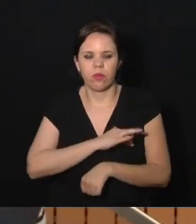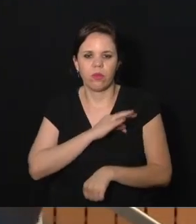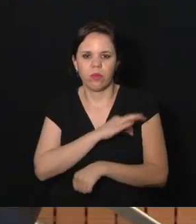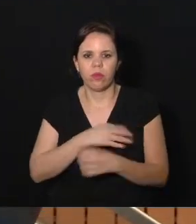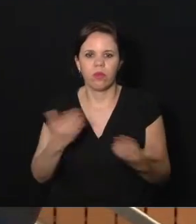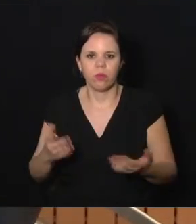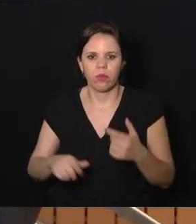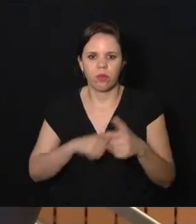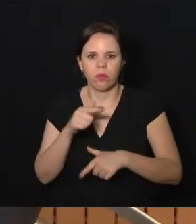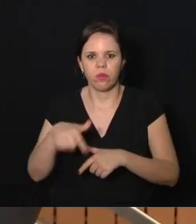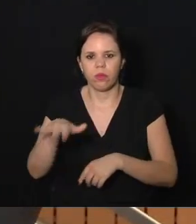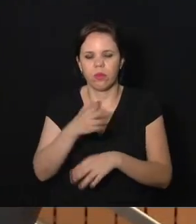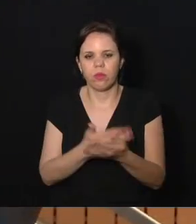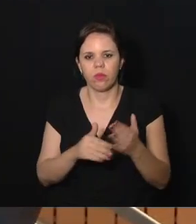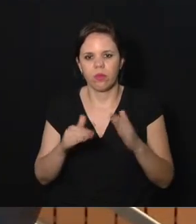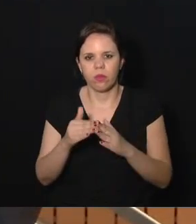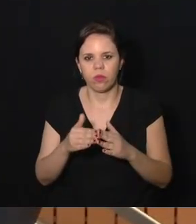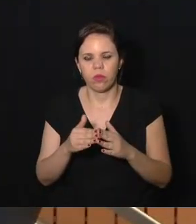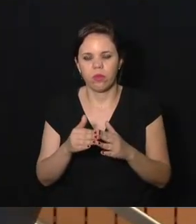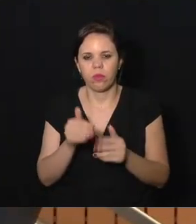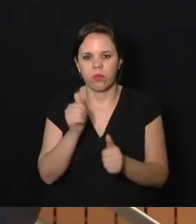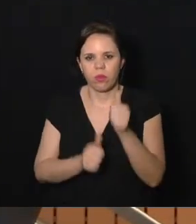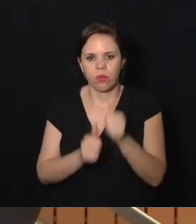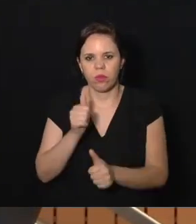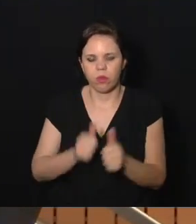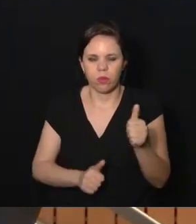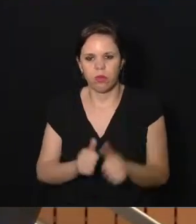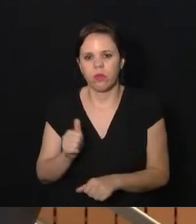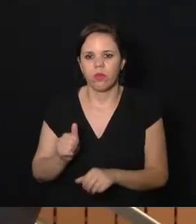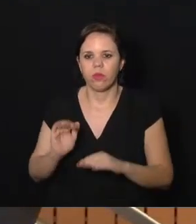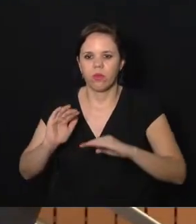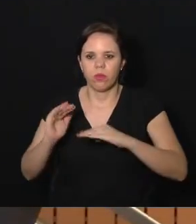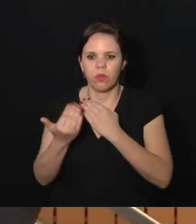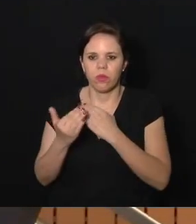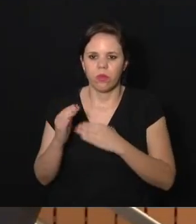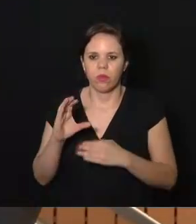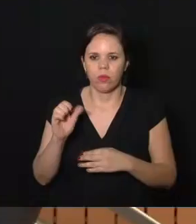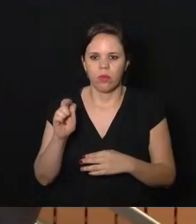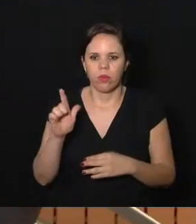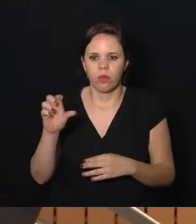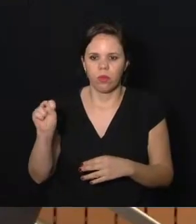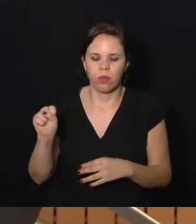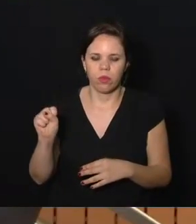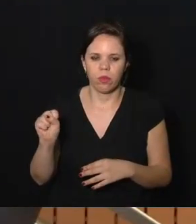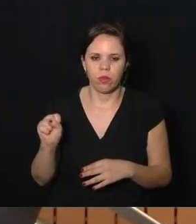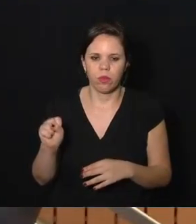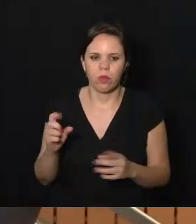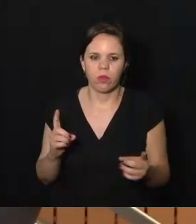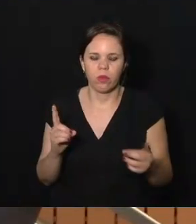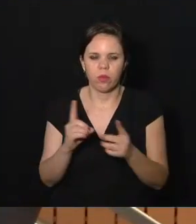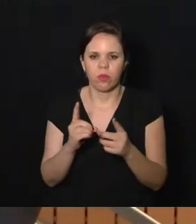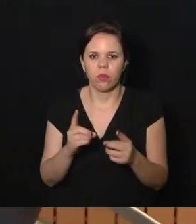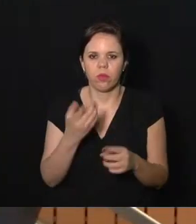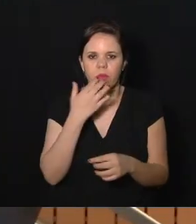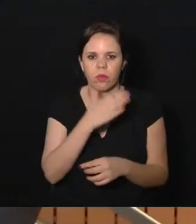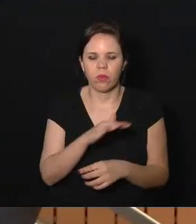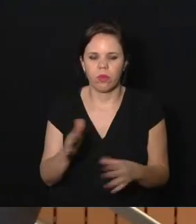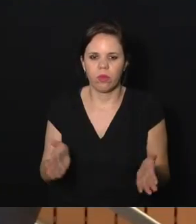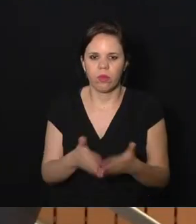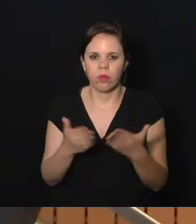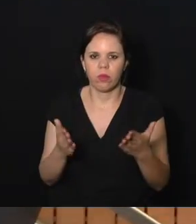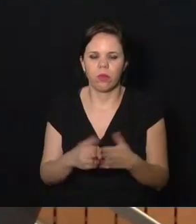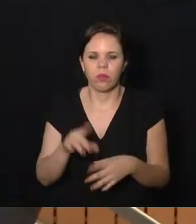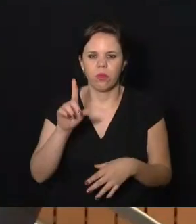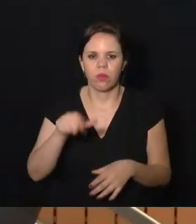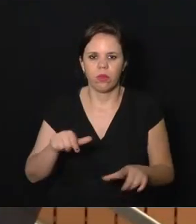Hoje, trabalha na escolinha de futebol do Jardim Carlos Lourenço, onde atende crianças carentes. Isso é